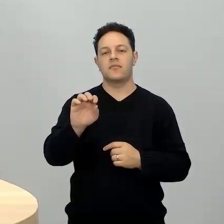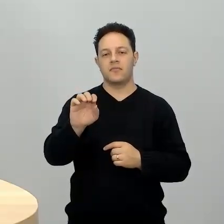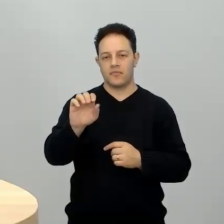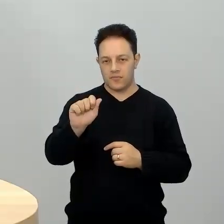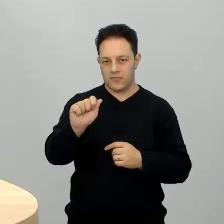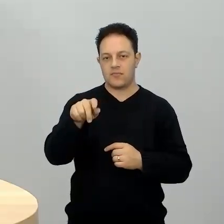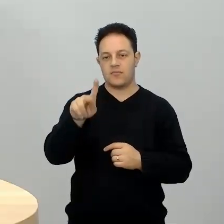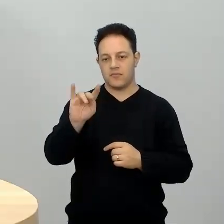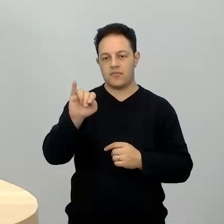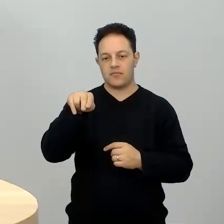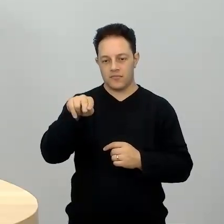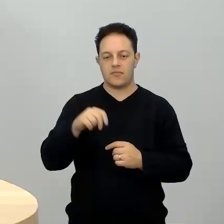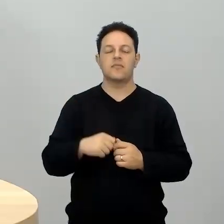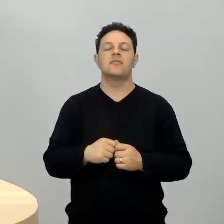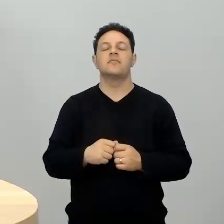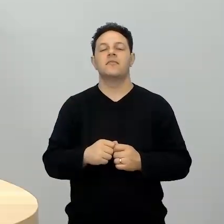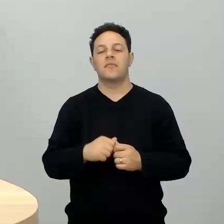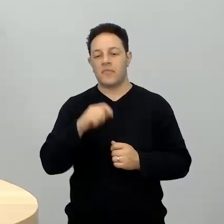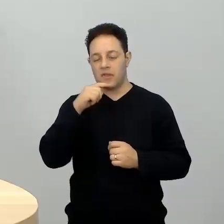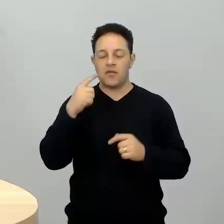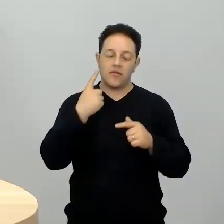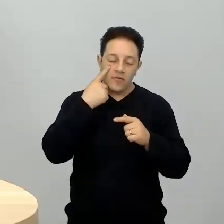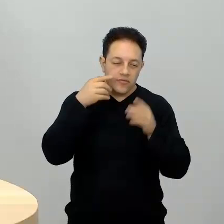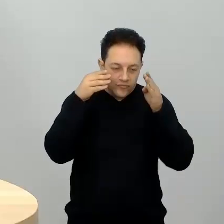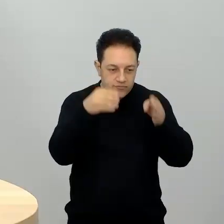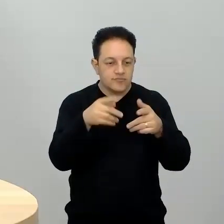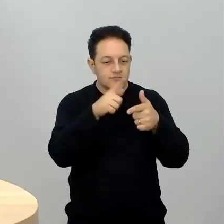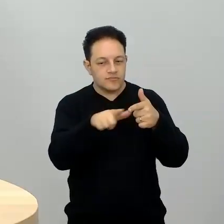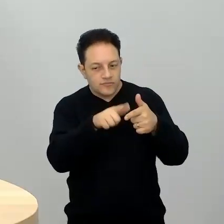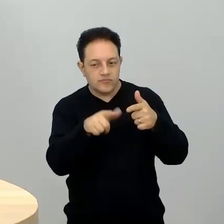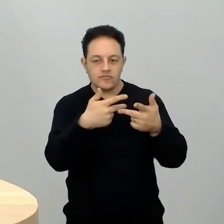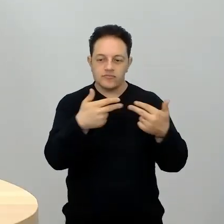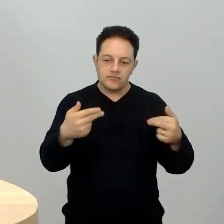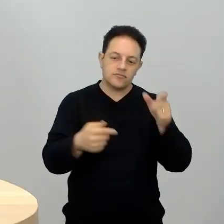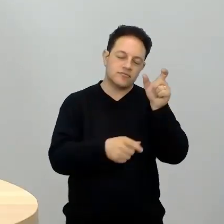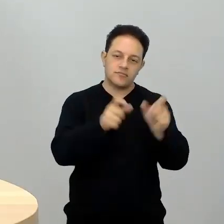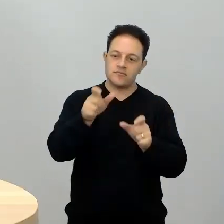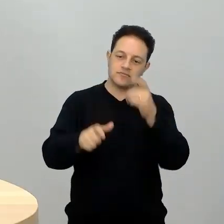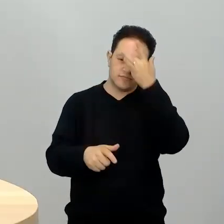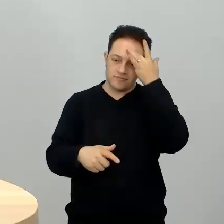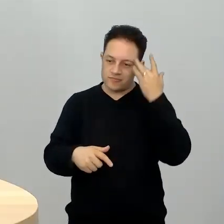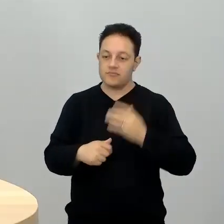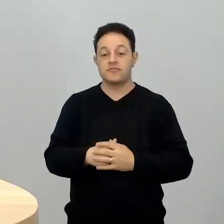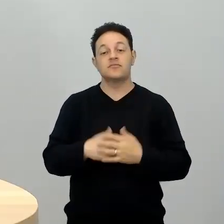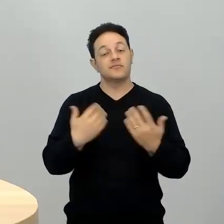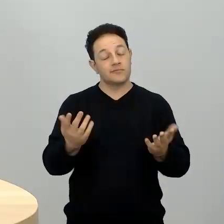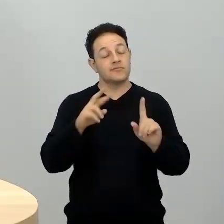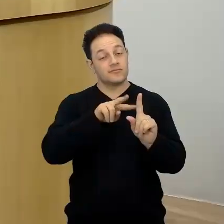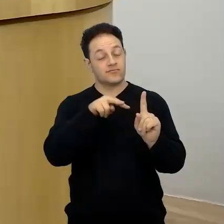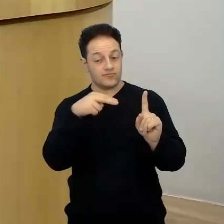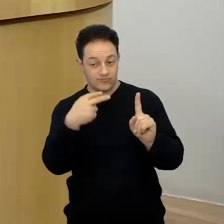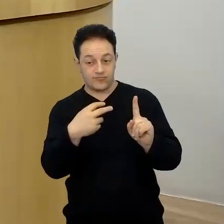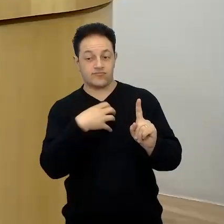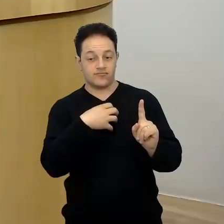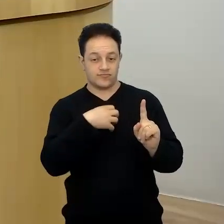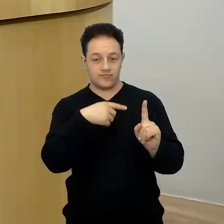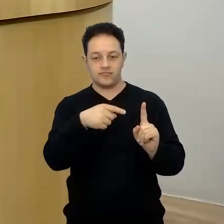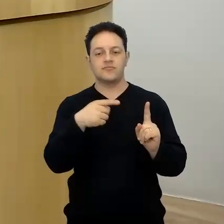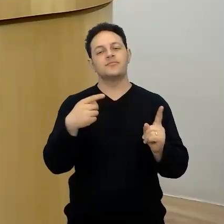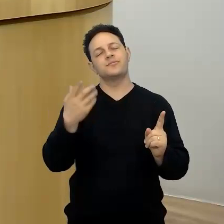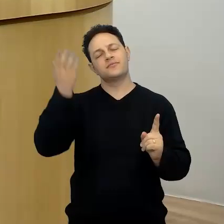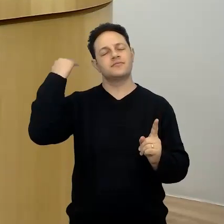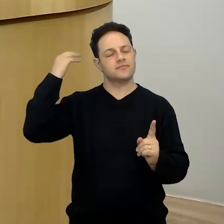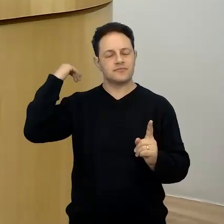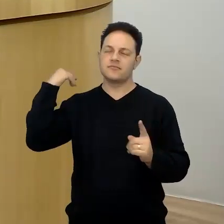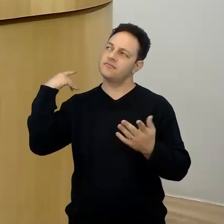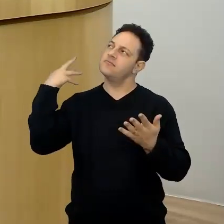problemas focada ali nos problemas reais que as pessoas enfrentam. E essa perspectiva, né, veio, né,